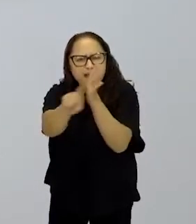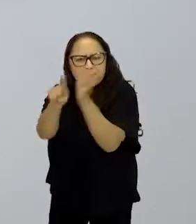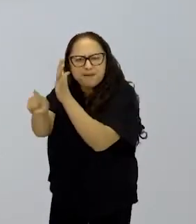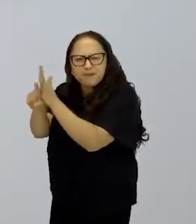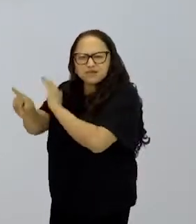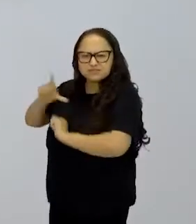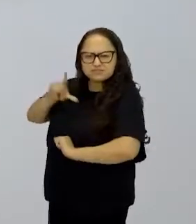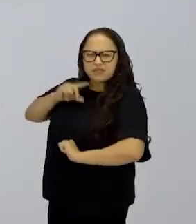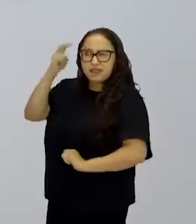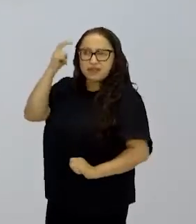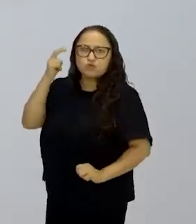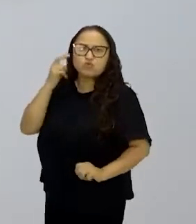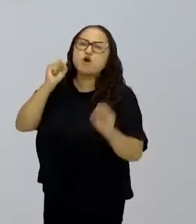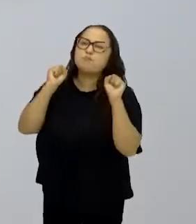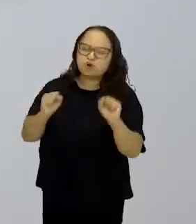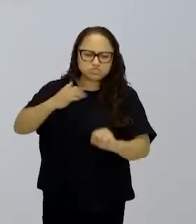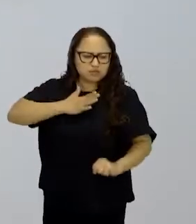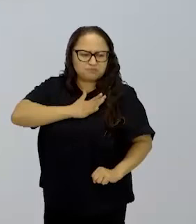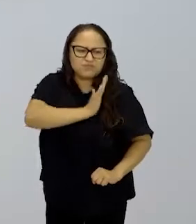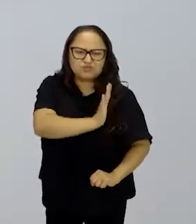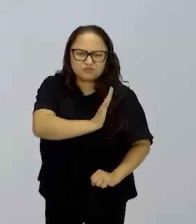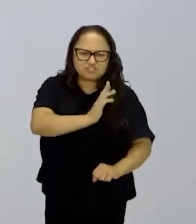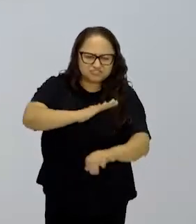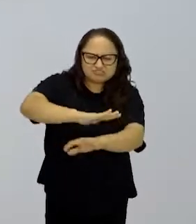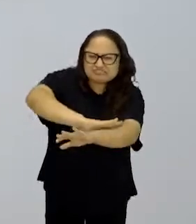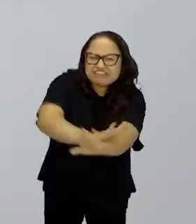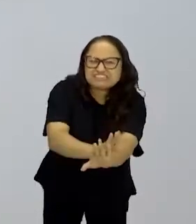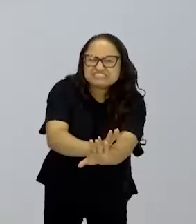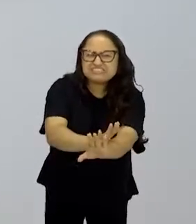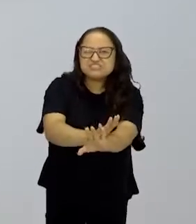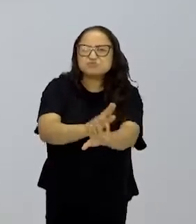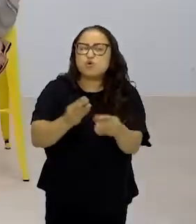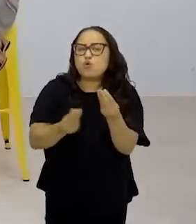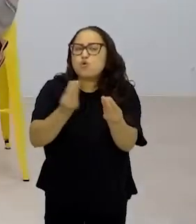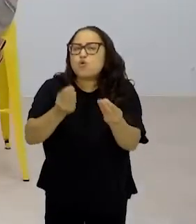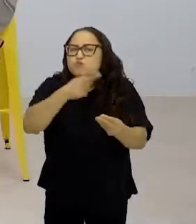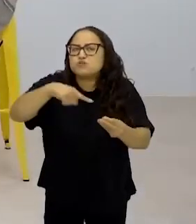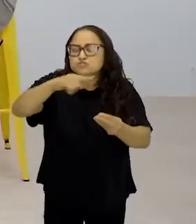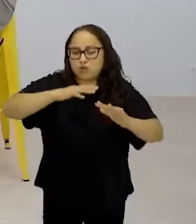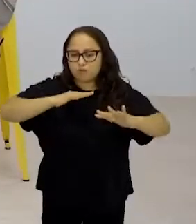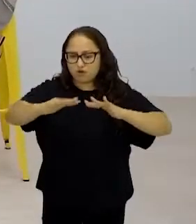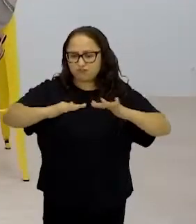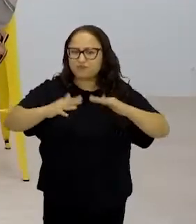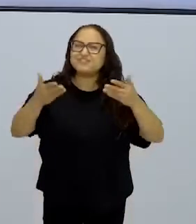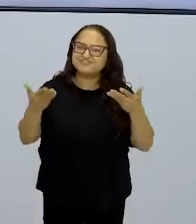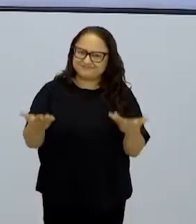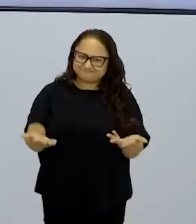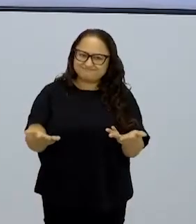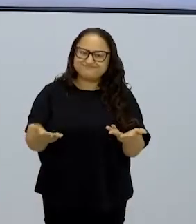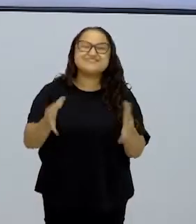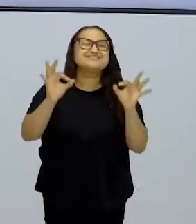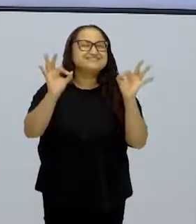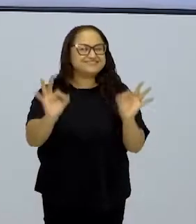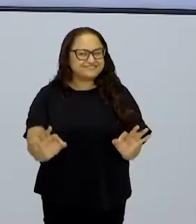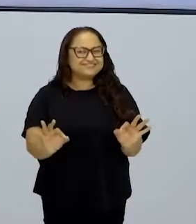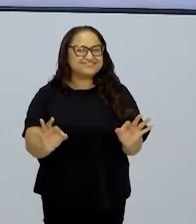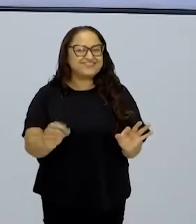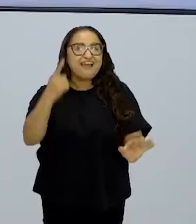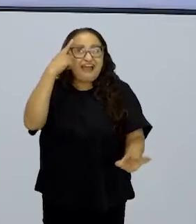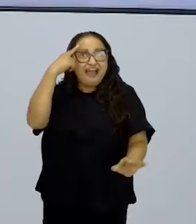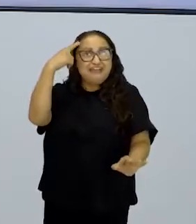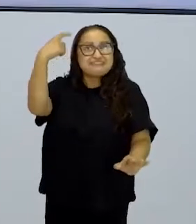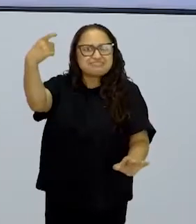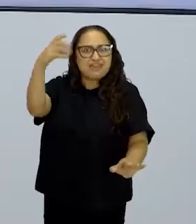que podem ser, por exemplo, preconceitos, racismo, como nós temos alguns movimentos aí, não é, Fabi? Exato, né? E a nossa ideia,